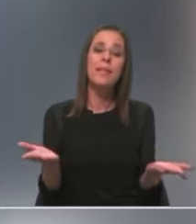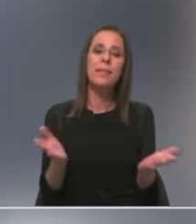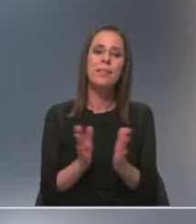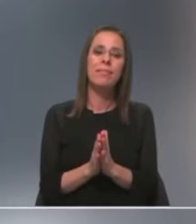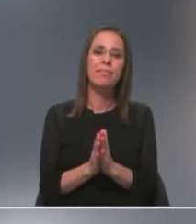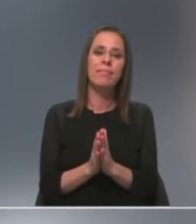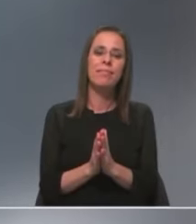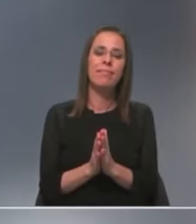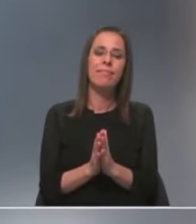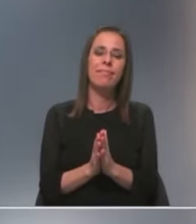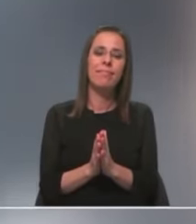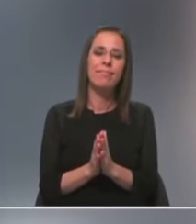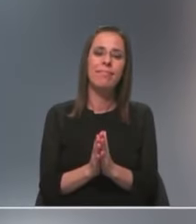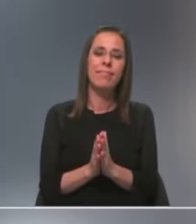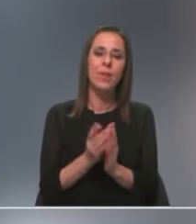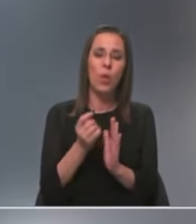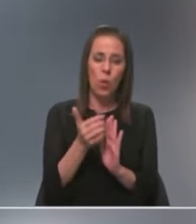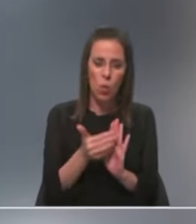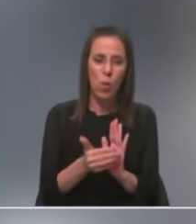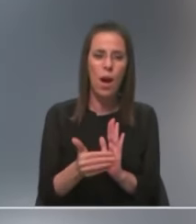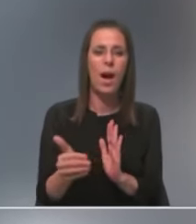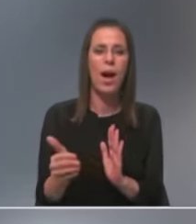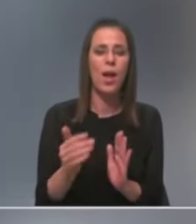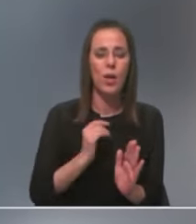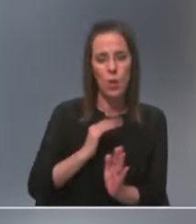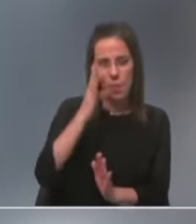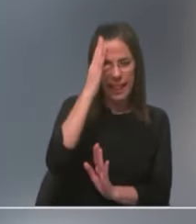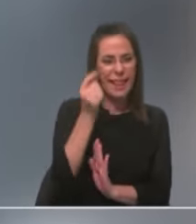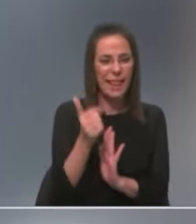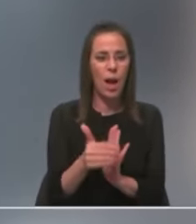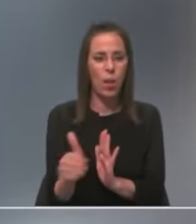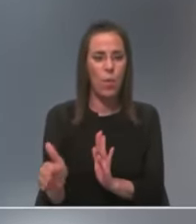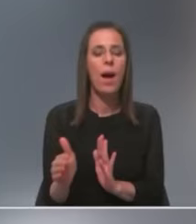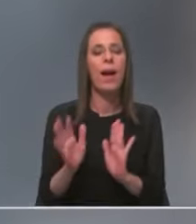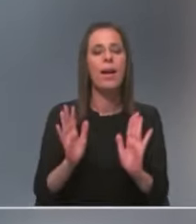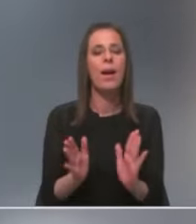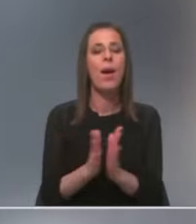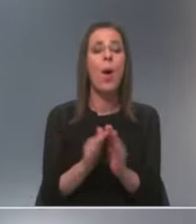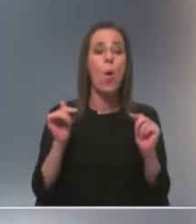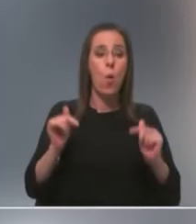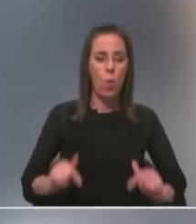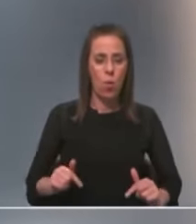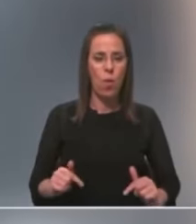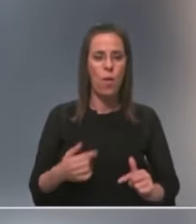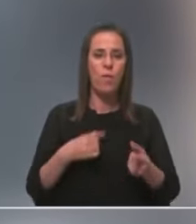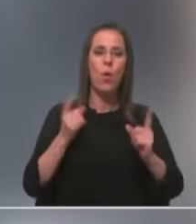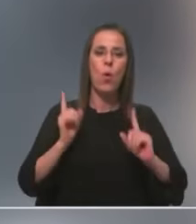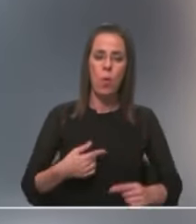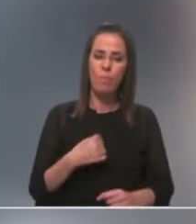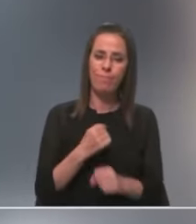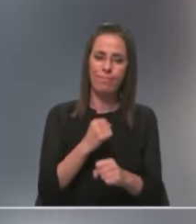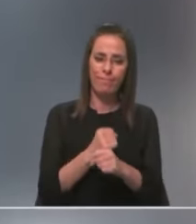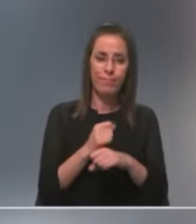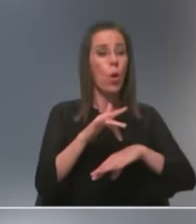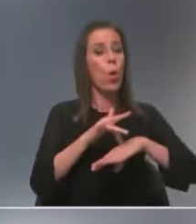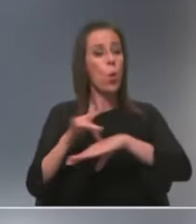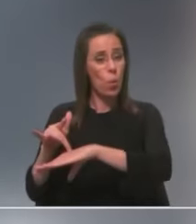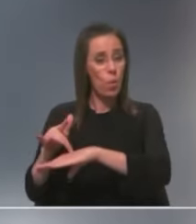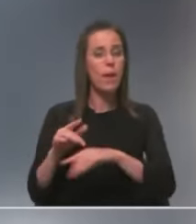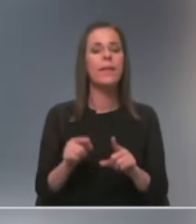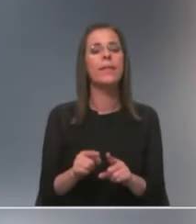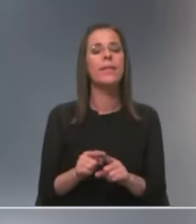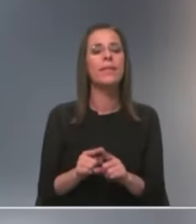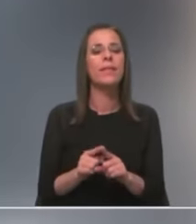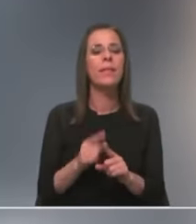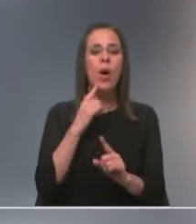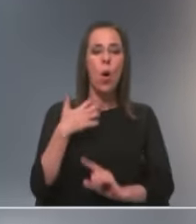mas está à porta de chegar os meus sonhos. E hoje vou começar o meu trabalho na Uber